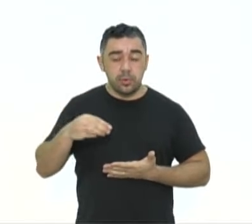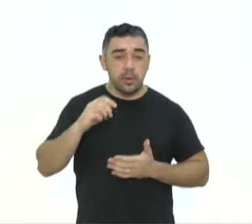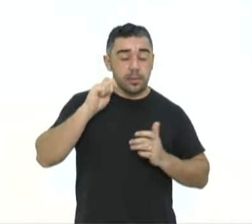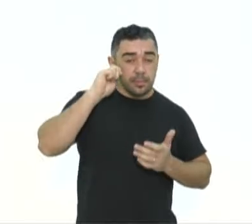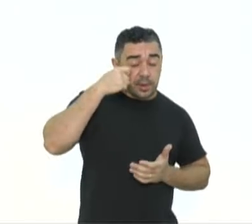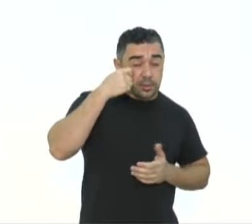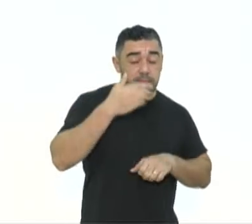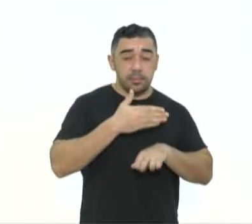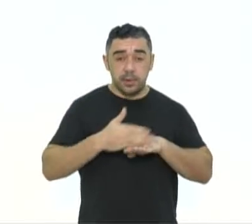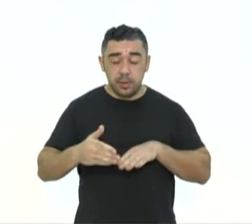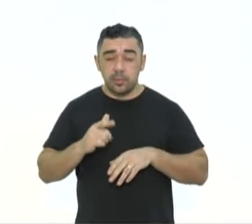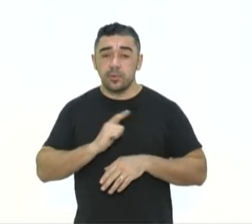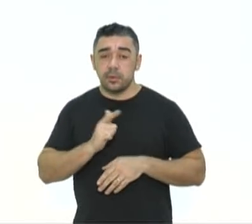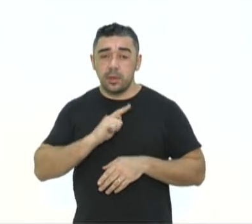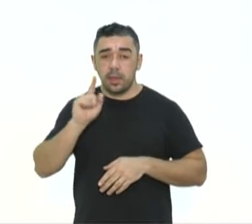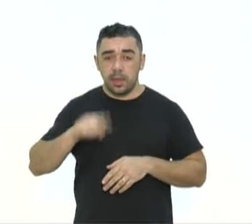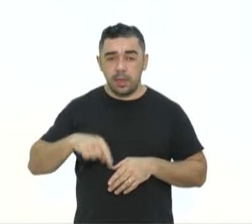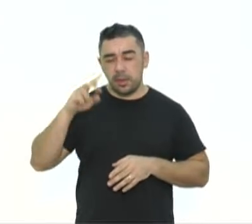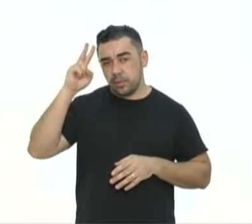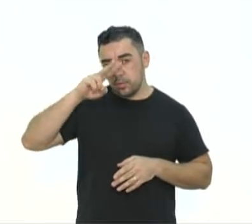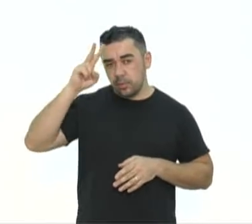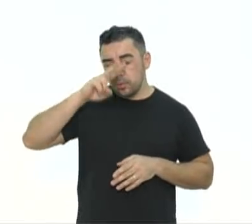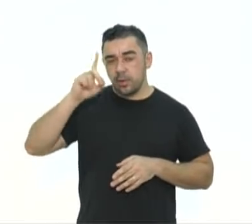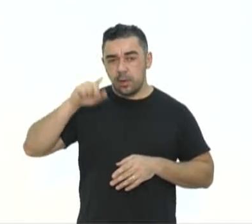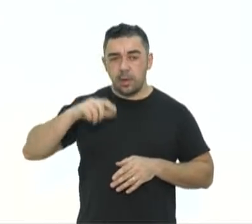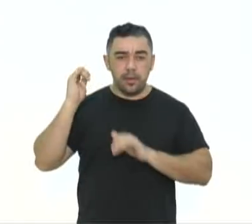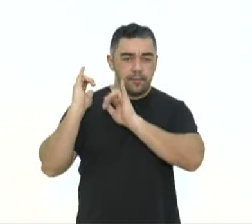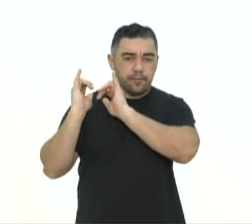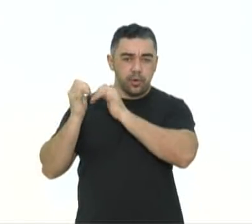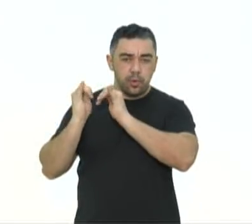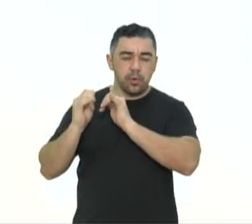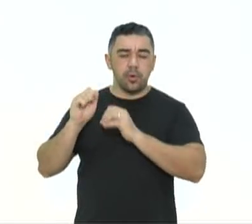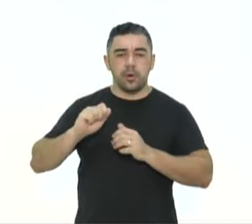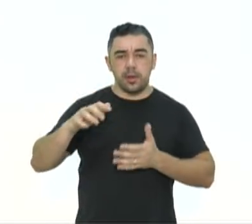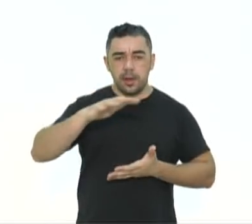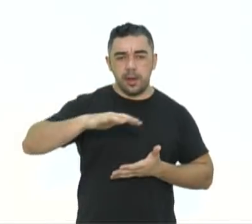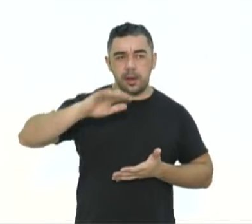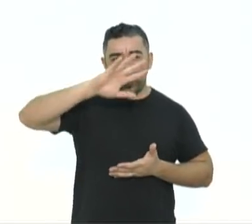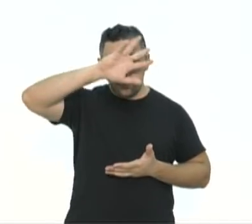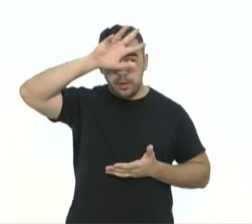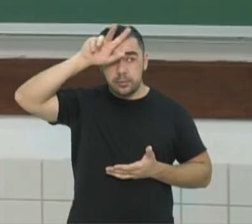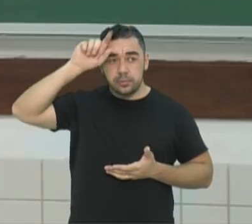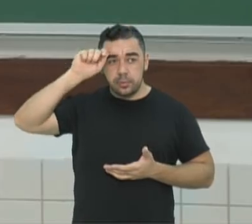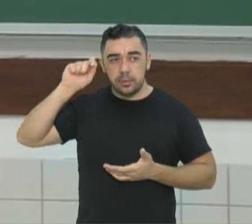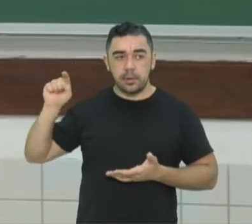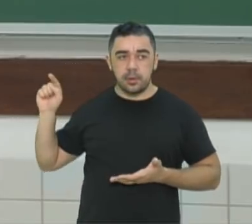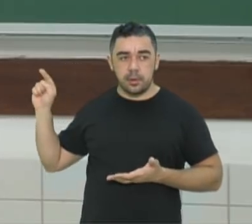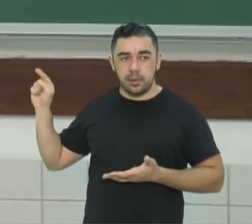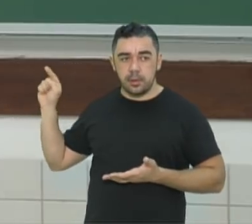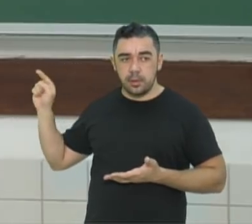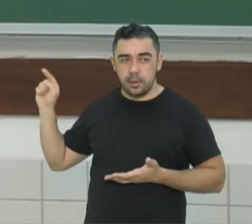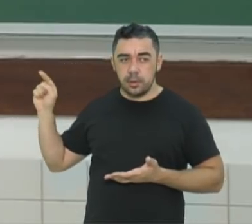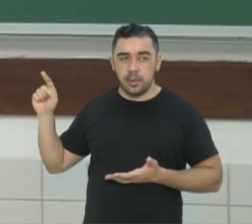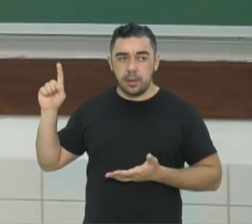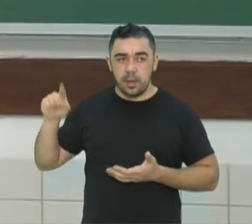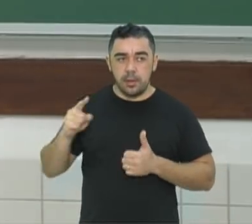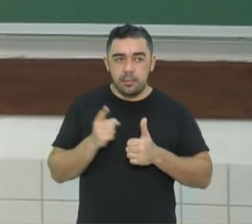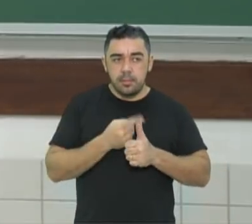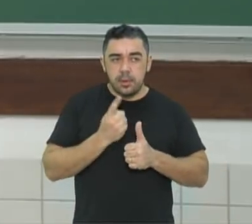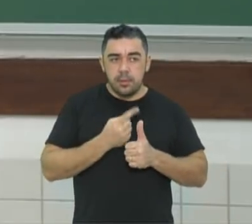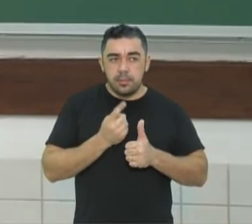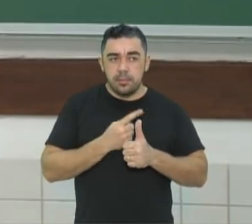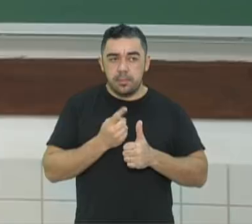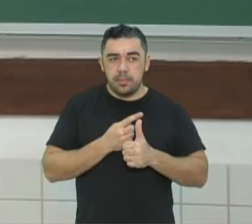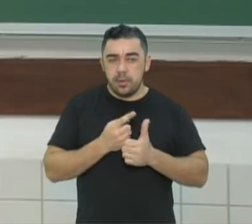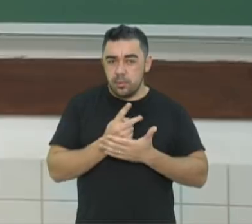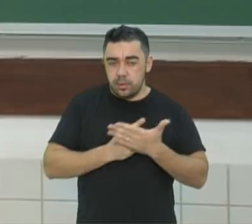qual reúne histórias do folclore da região amazônica, tá? Então, nós temos aqui esse nosso primeiro desenho